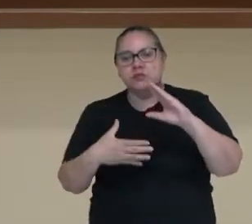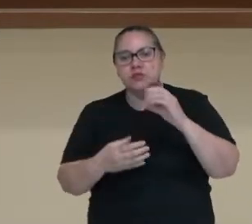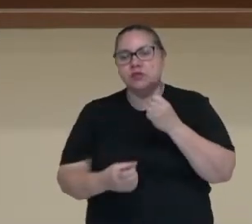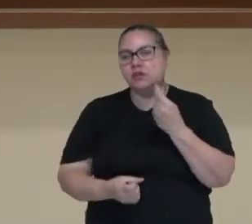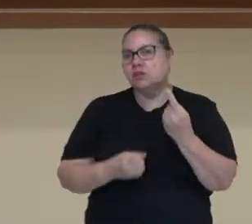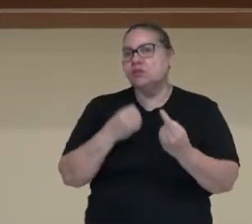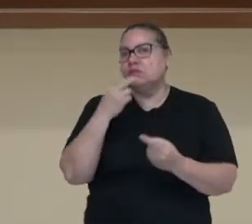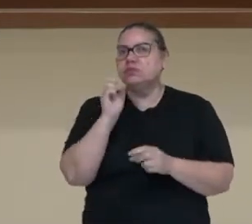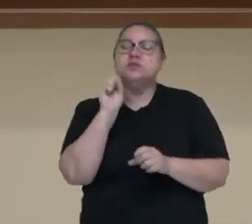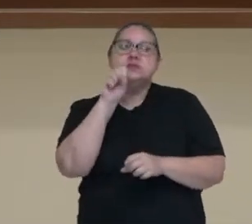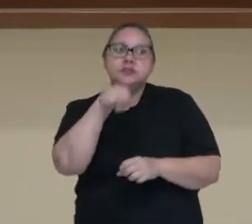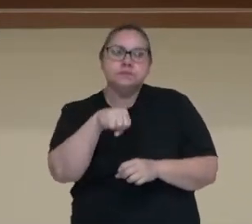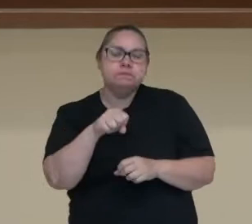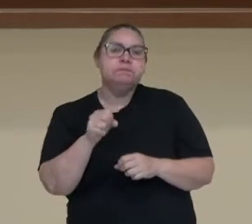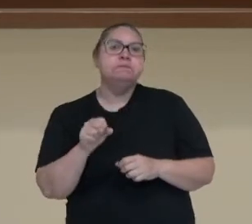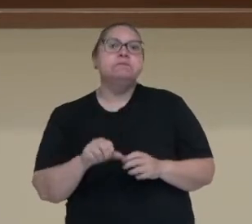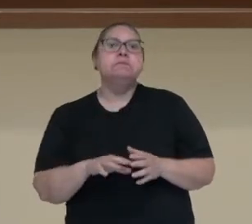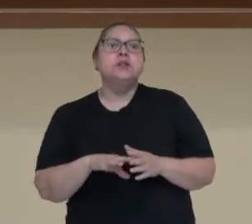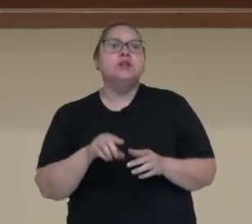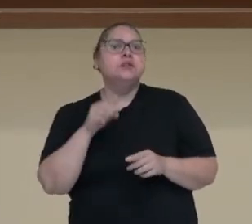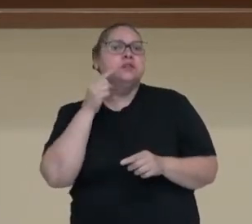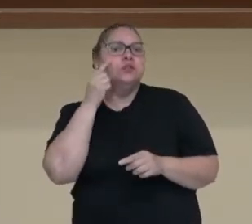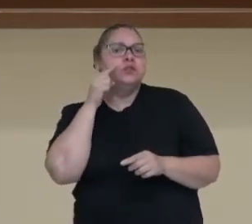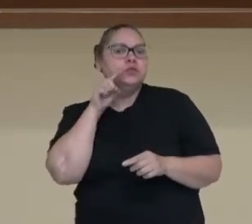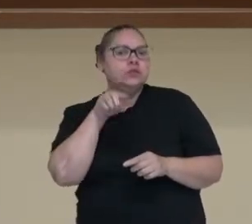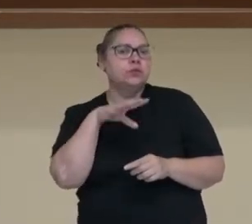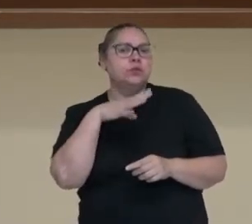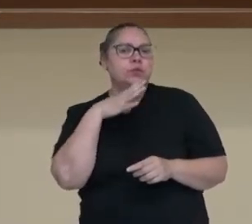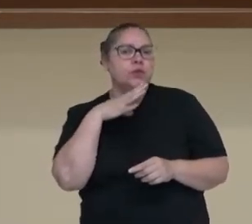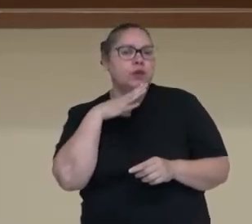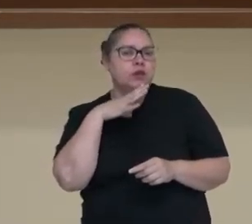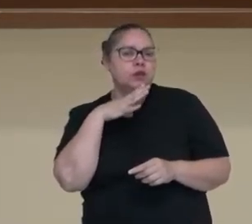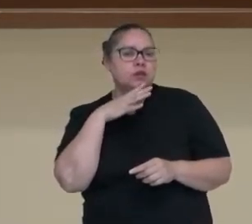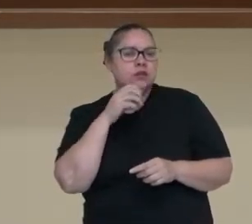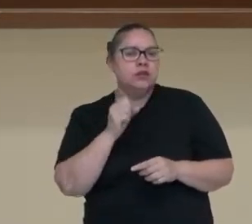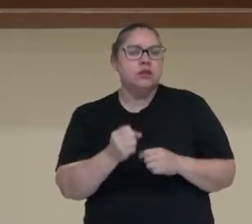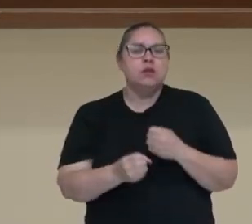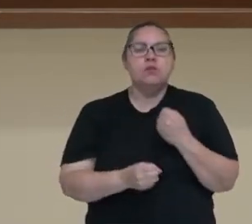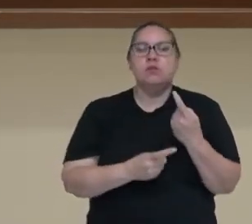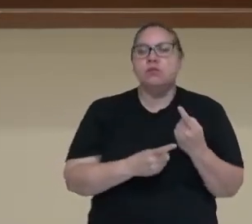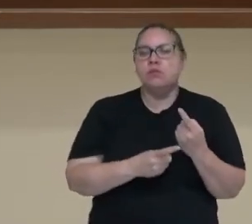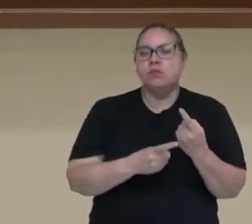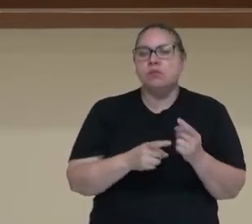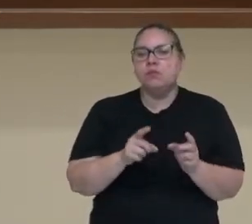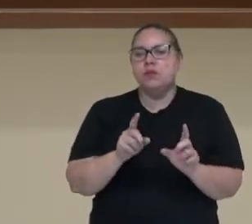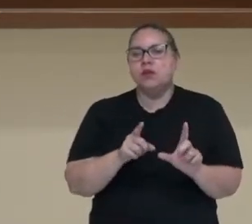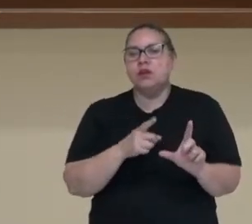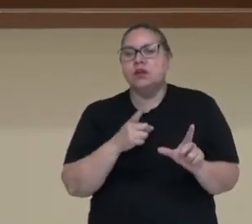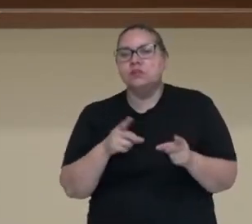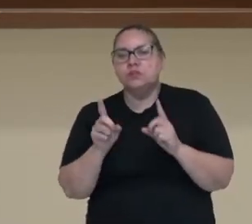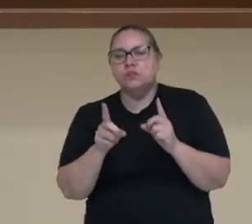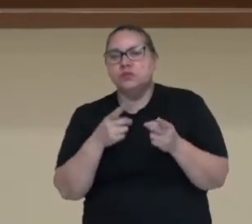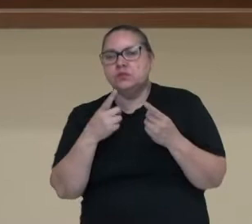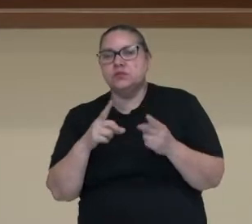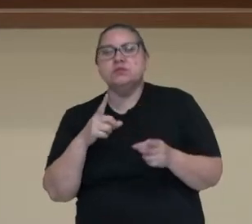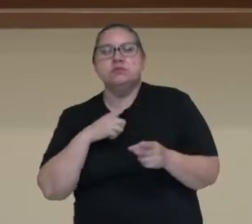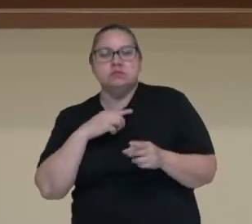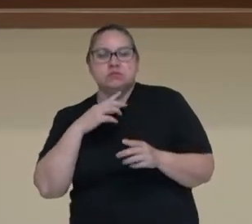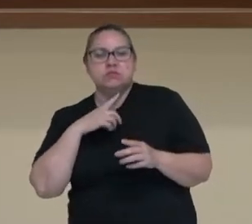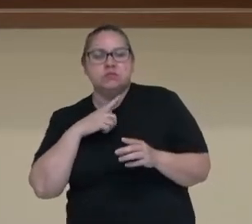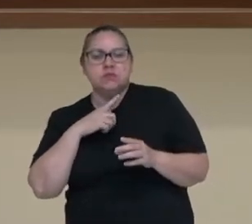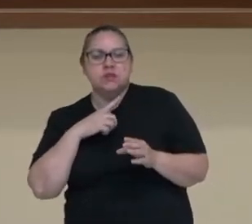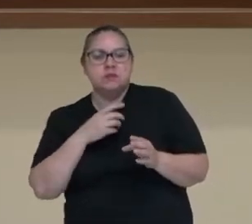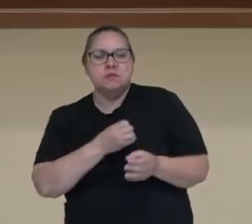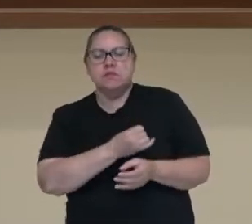sim, infelizmente. E você conhece alguma letra que faz uso dessa ferramenta? Temos vários exemplos aí na